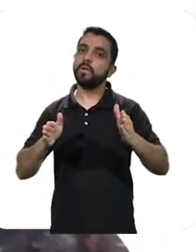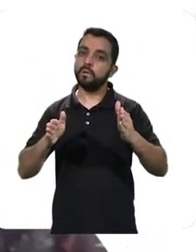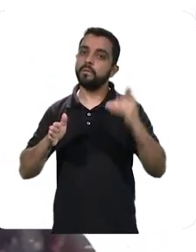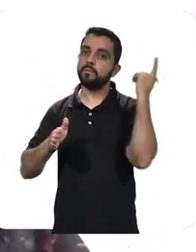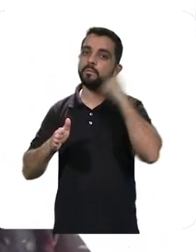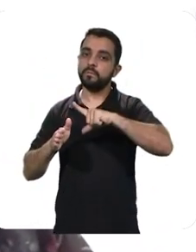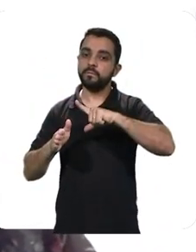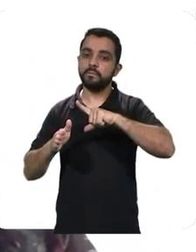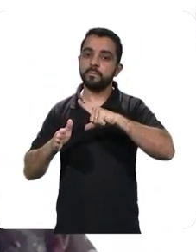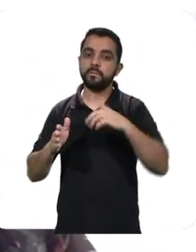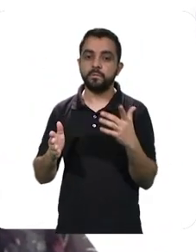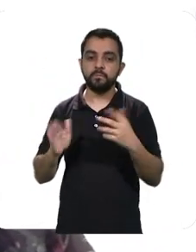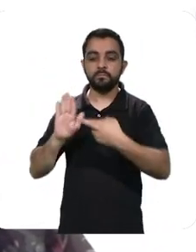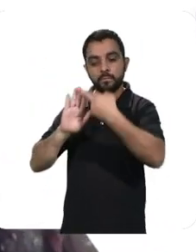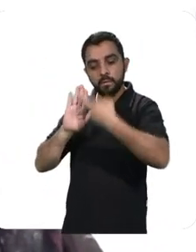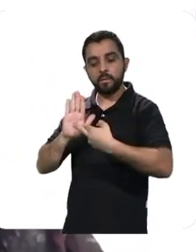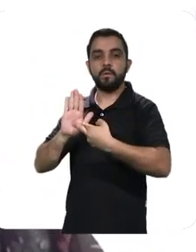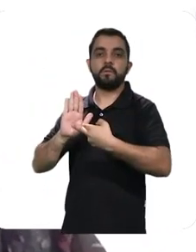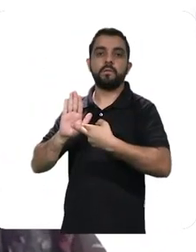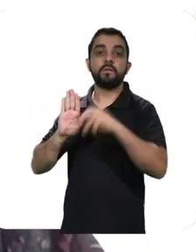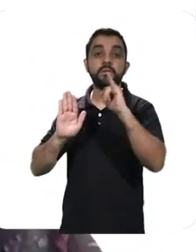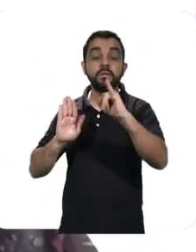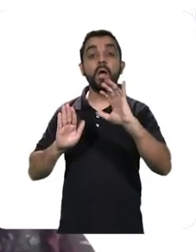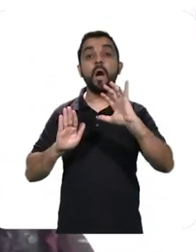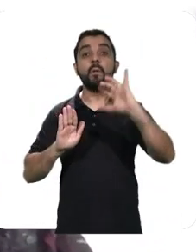tomaram, colocaram a regulação